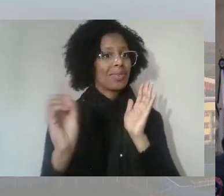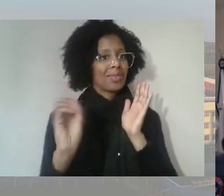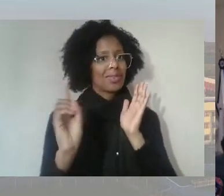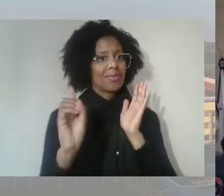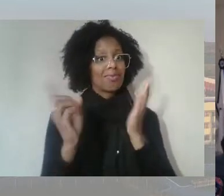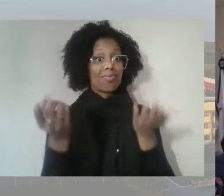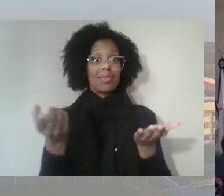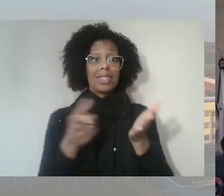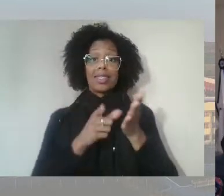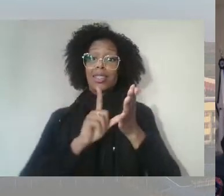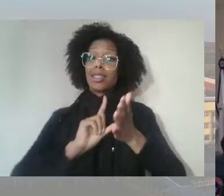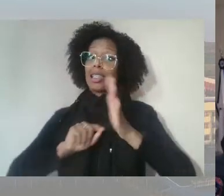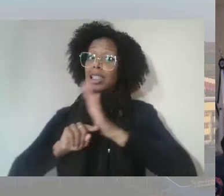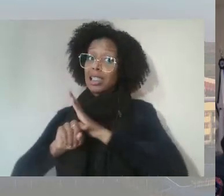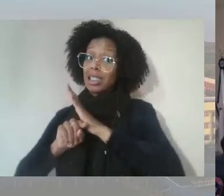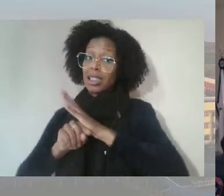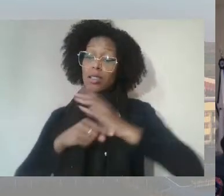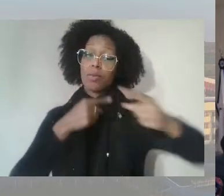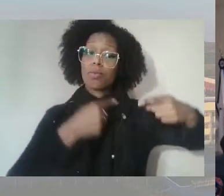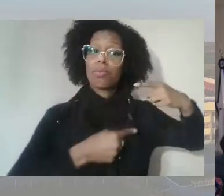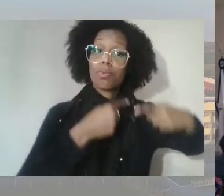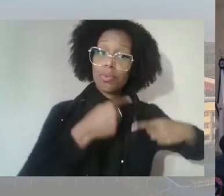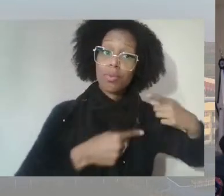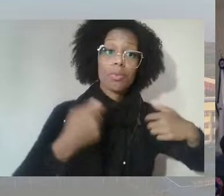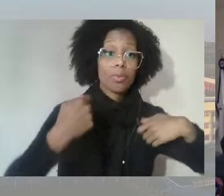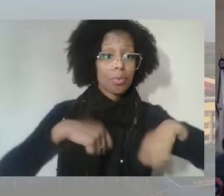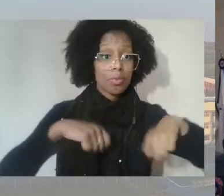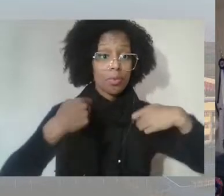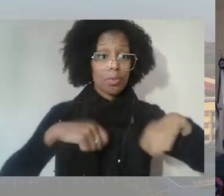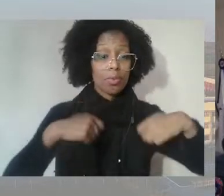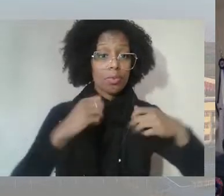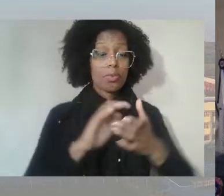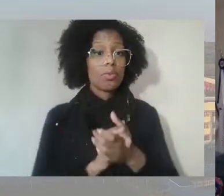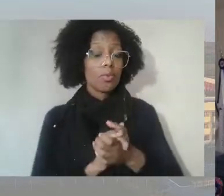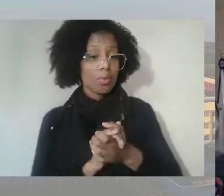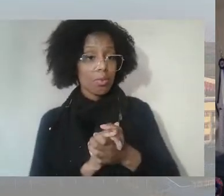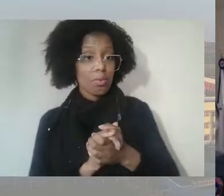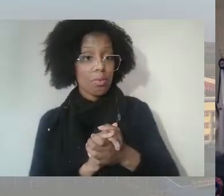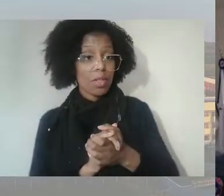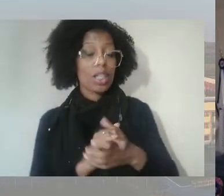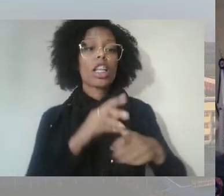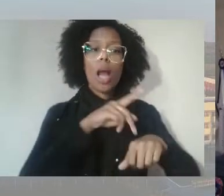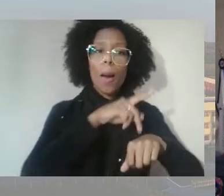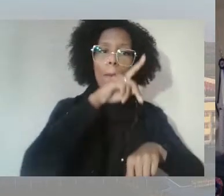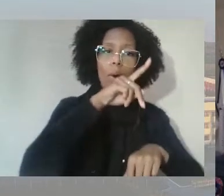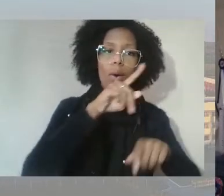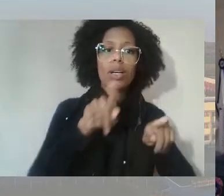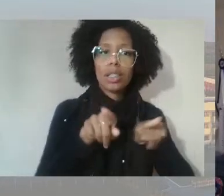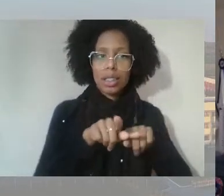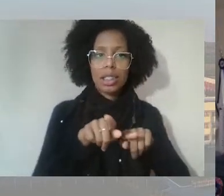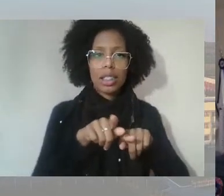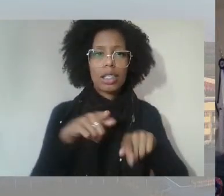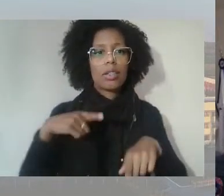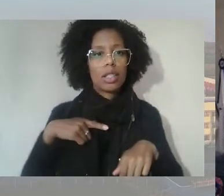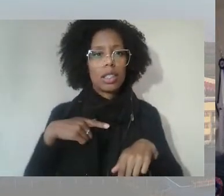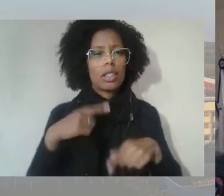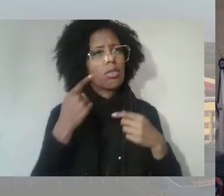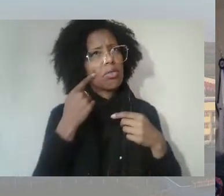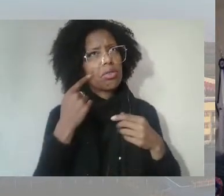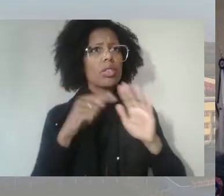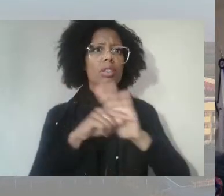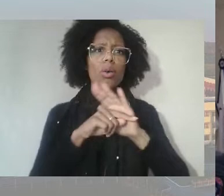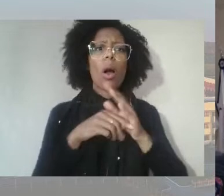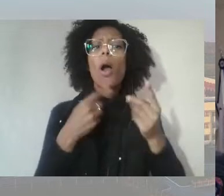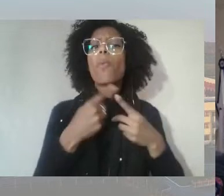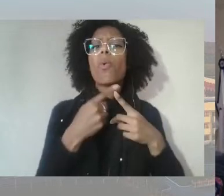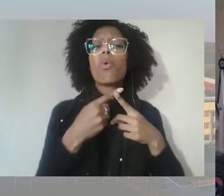isso e vamos discutir essas 4 vagas. 1 na graduação e 3 na pós-graduação. Tá? Então, só estou trazendo questões, porque a